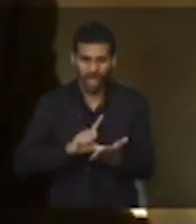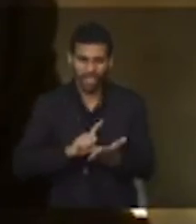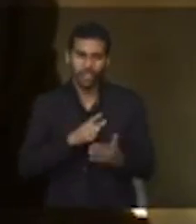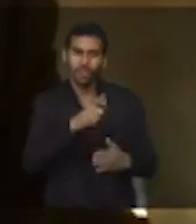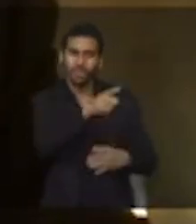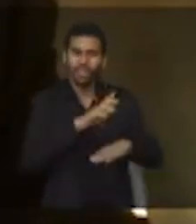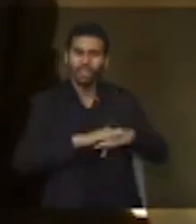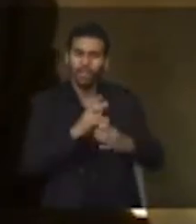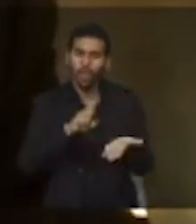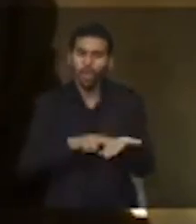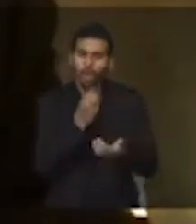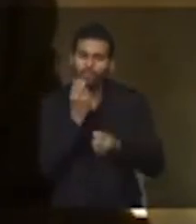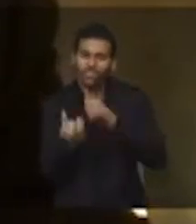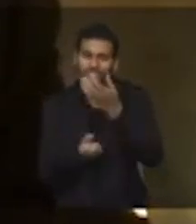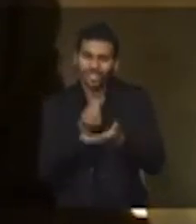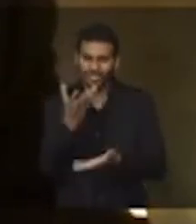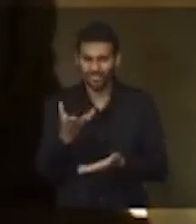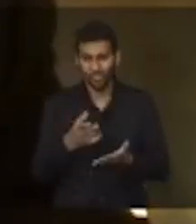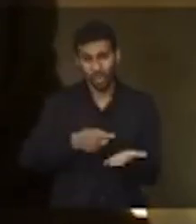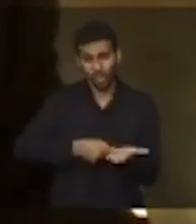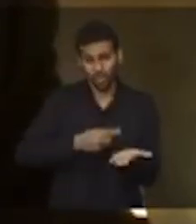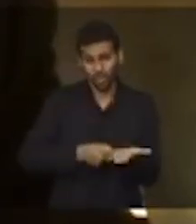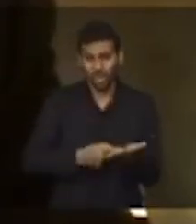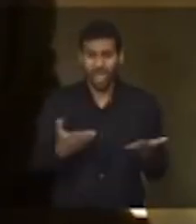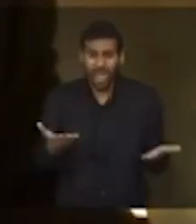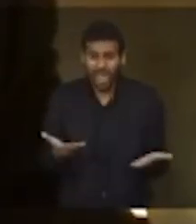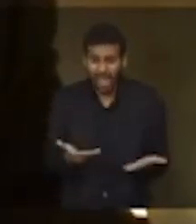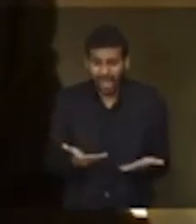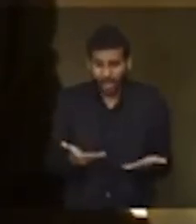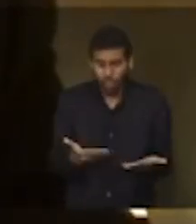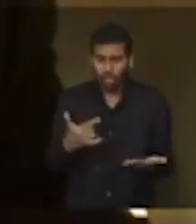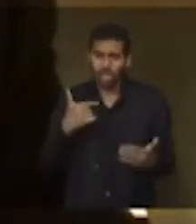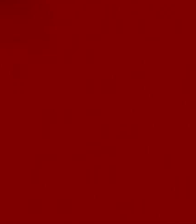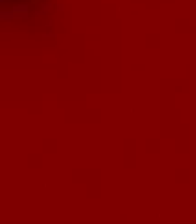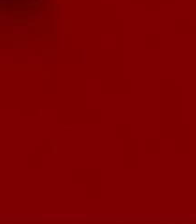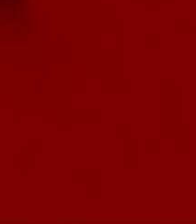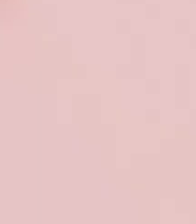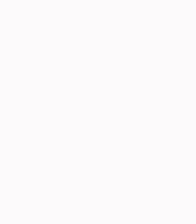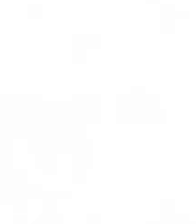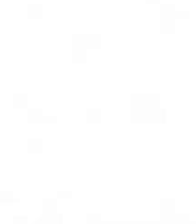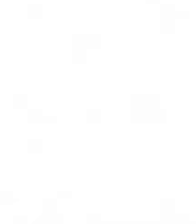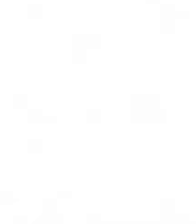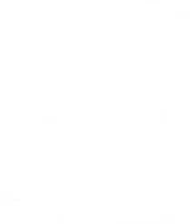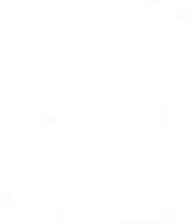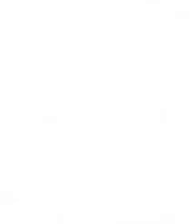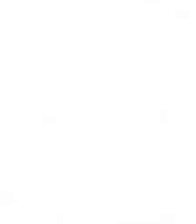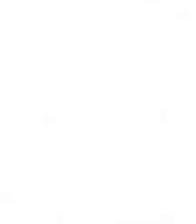Portanto, nós estamos numa situação em que o quadro me parece bastante claro o que está acontecendo.